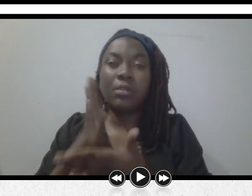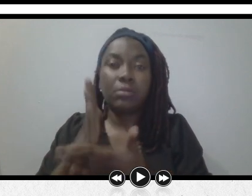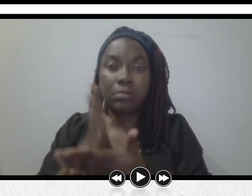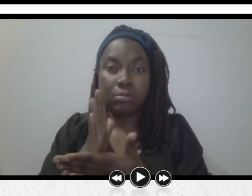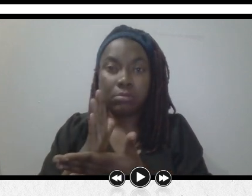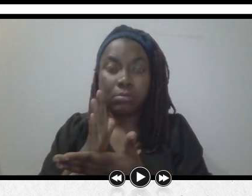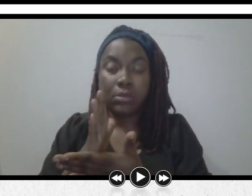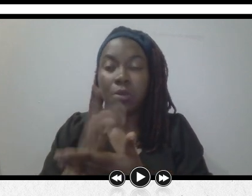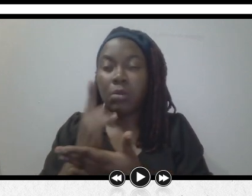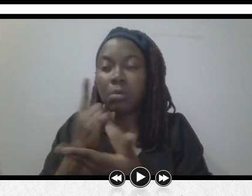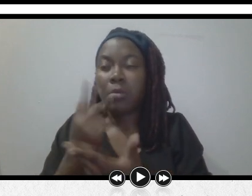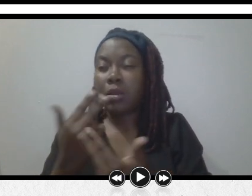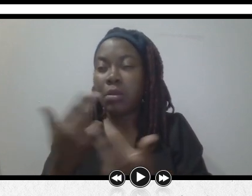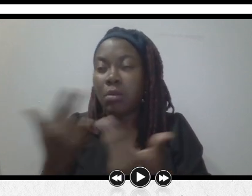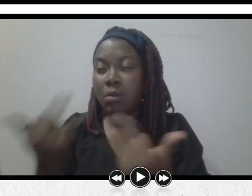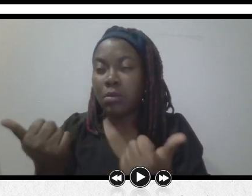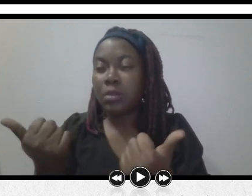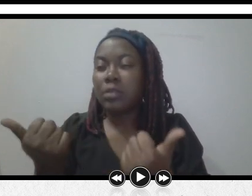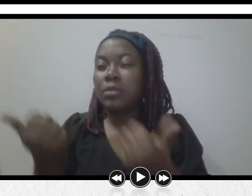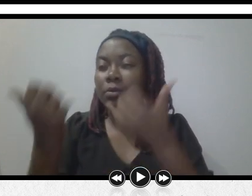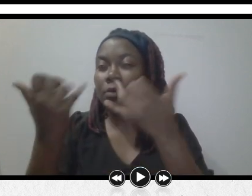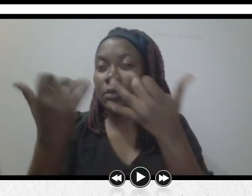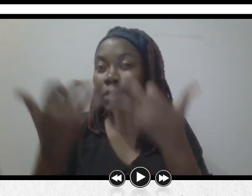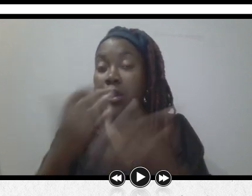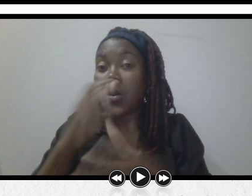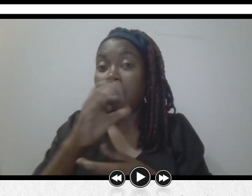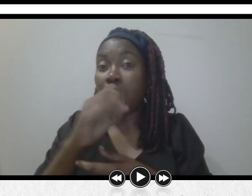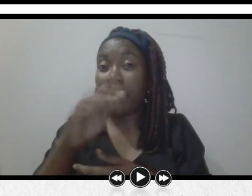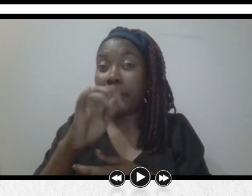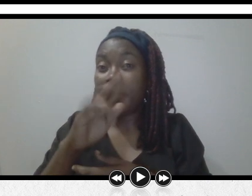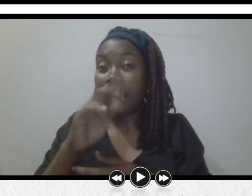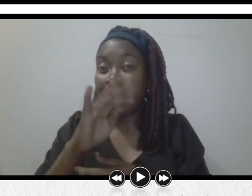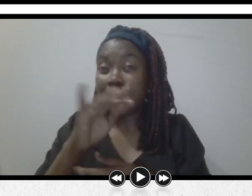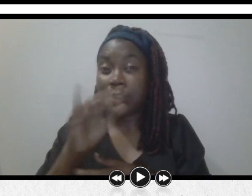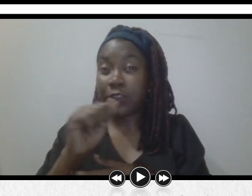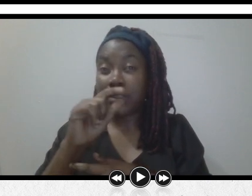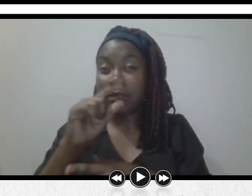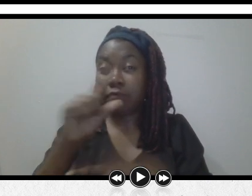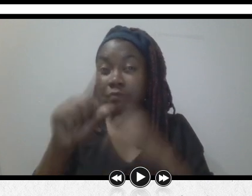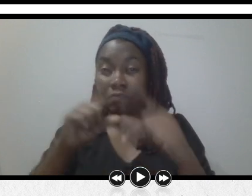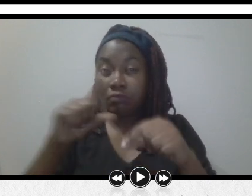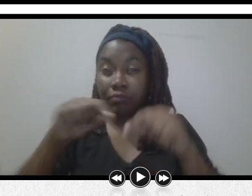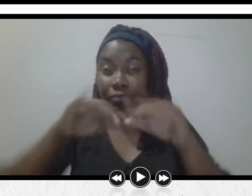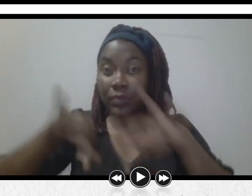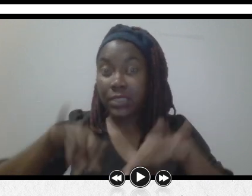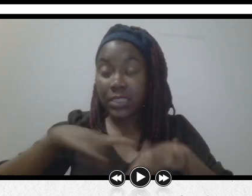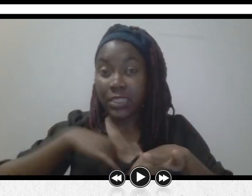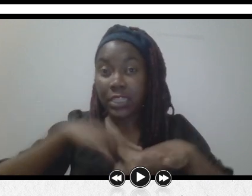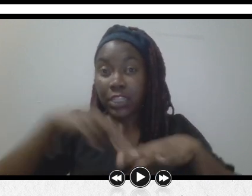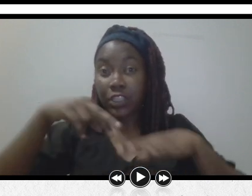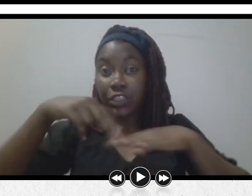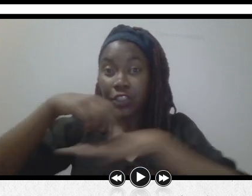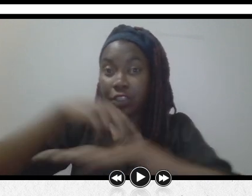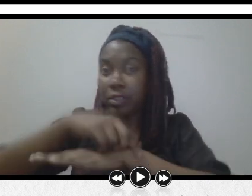triagem manual, mas é residual, né? Uma coisa que é a se pontuar é que numa cooperativa, numa instalação de triagem